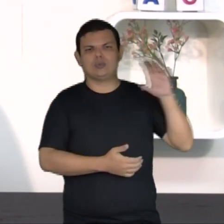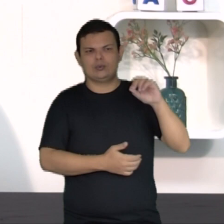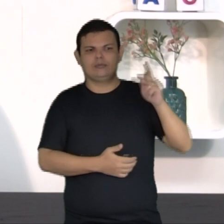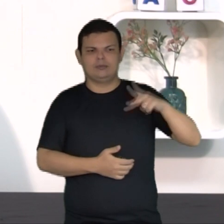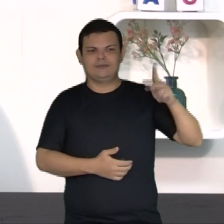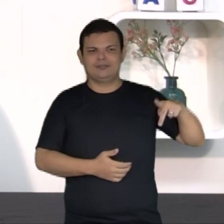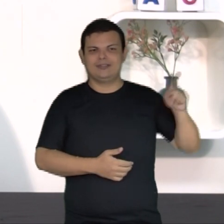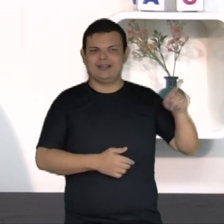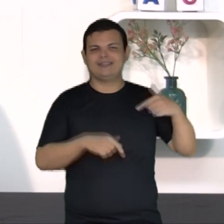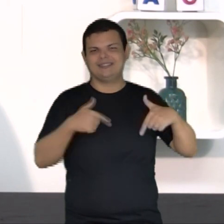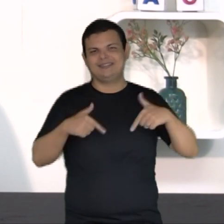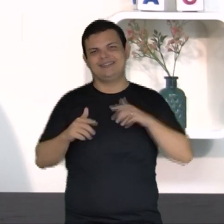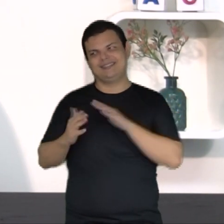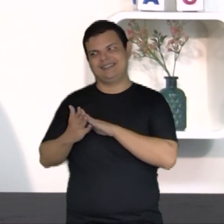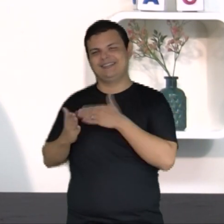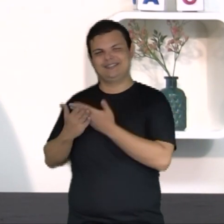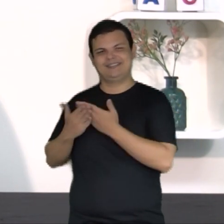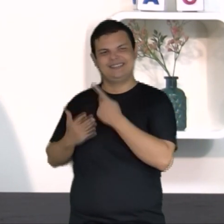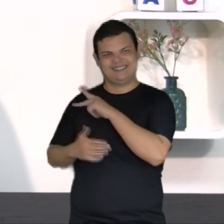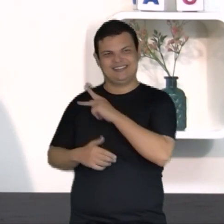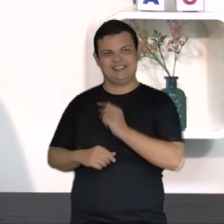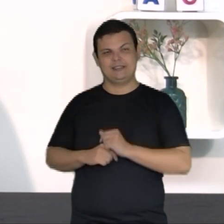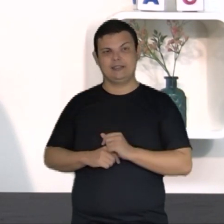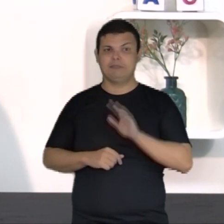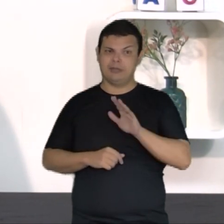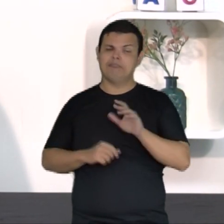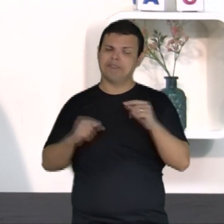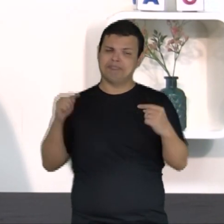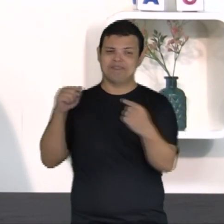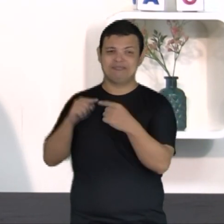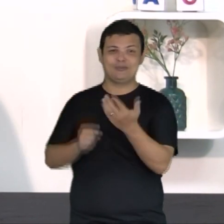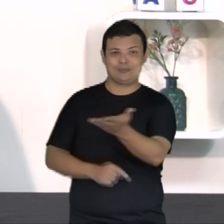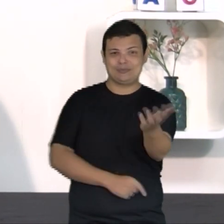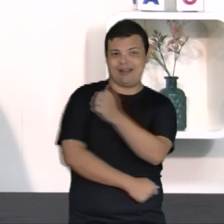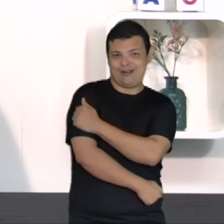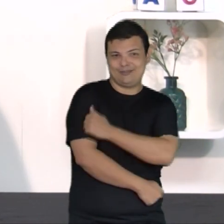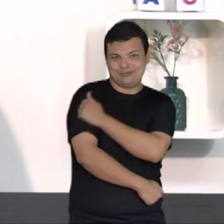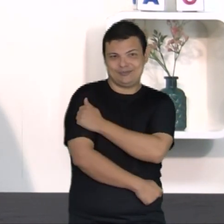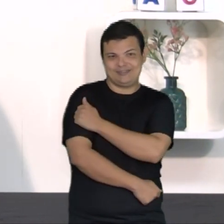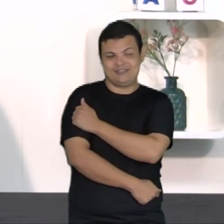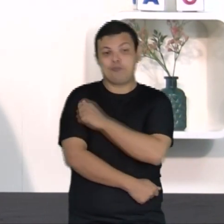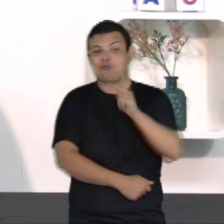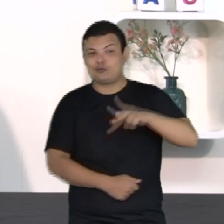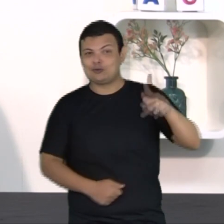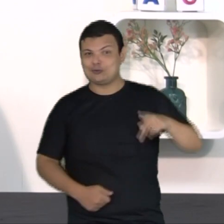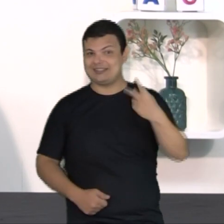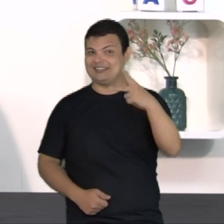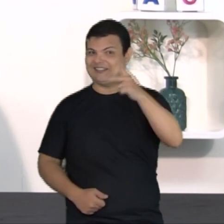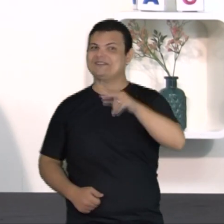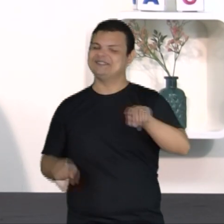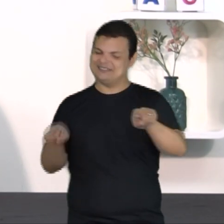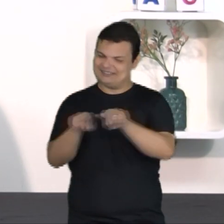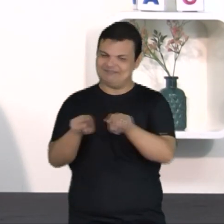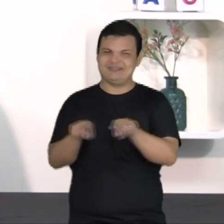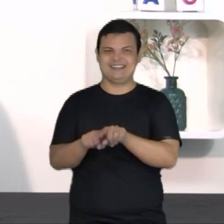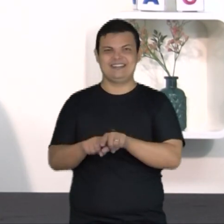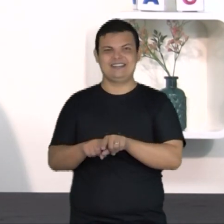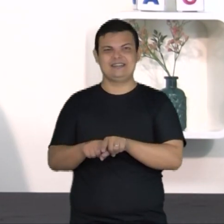escola, Madalena Travassos. Mas esses alunos poderiam ser vocês e esses também poderiam ser os professores de vocês. Não esqueçam,